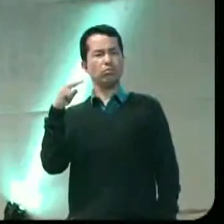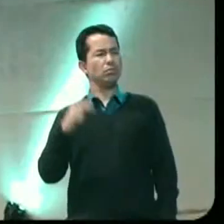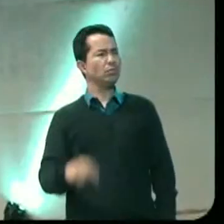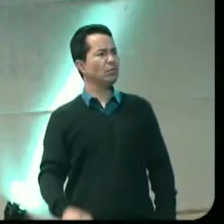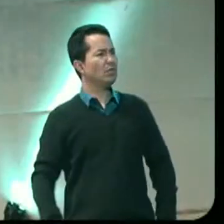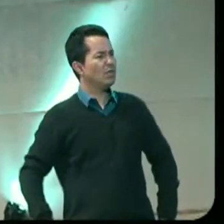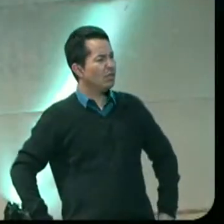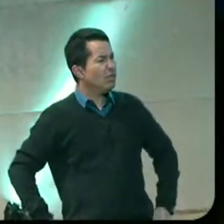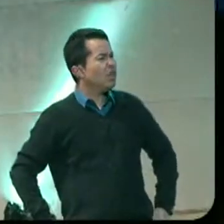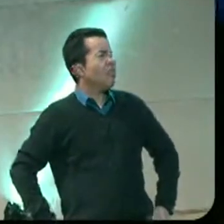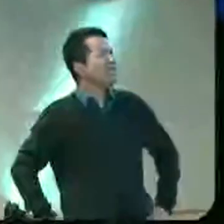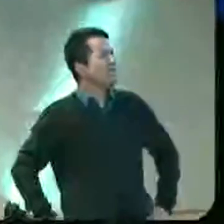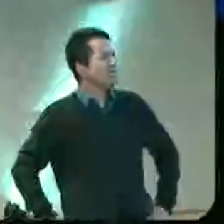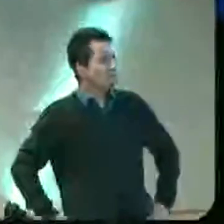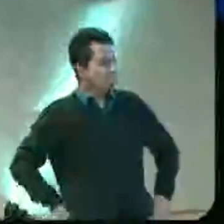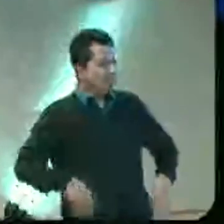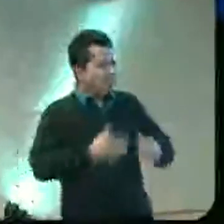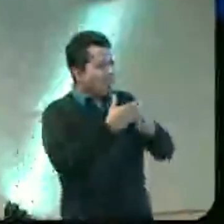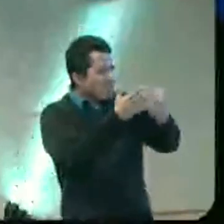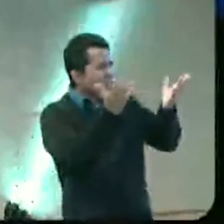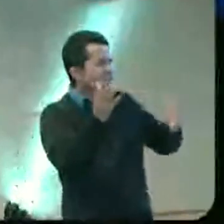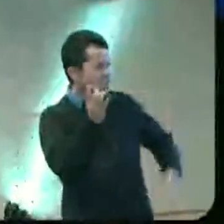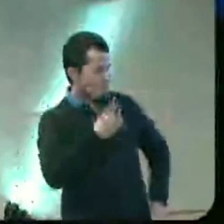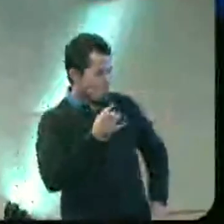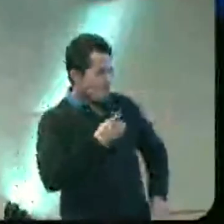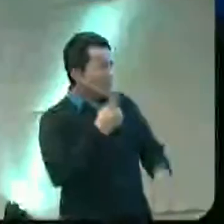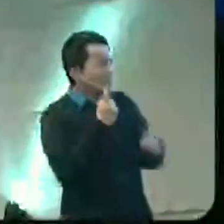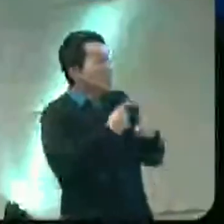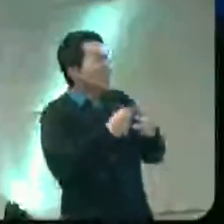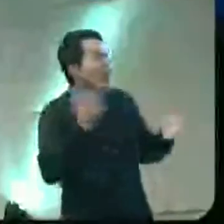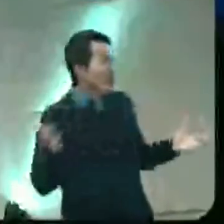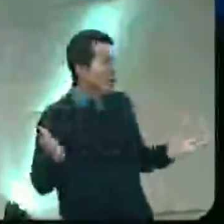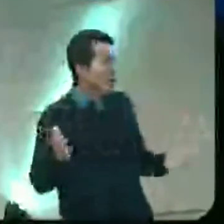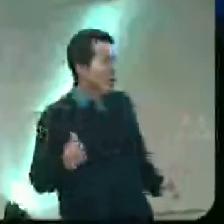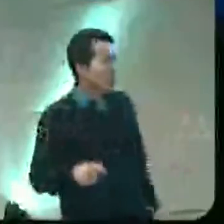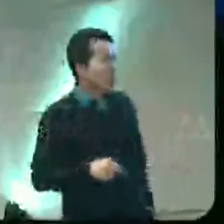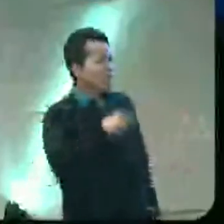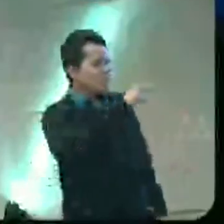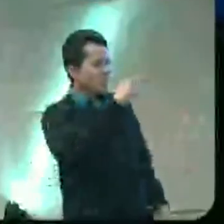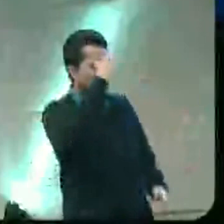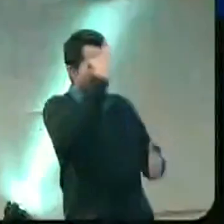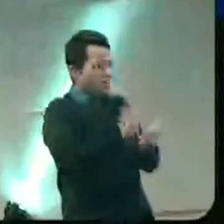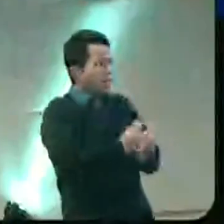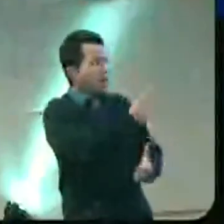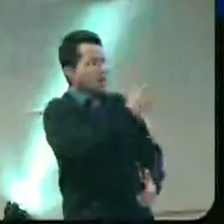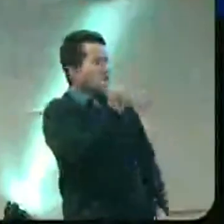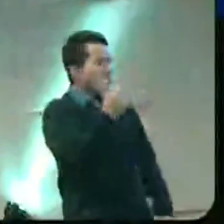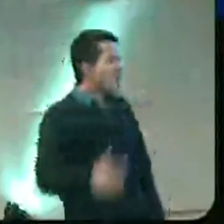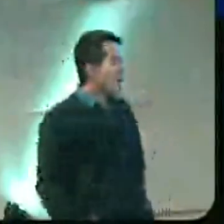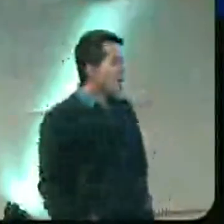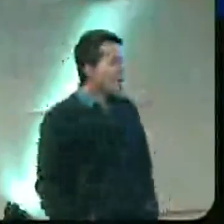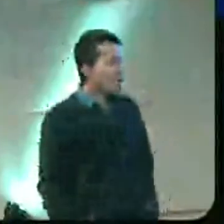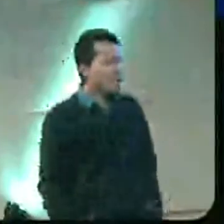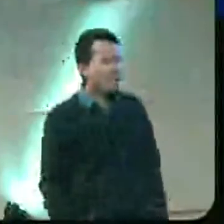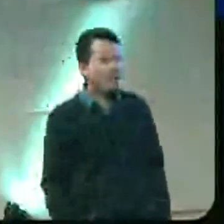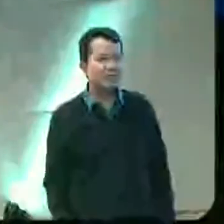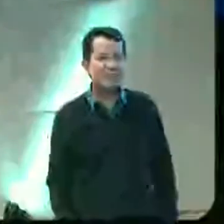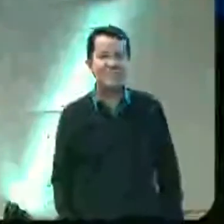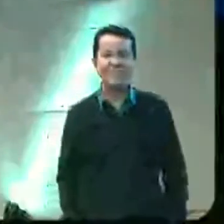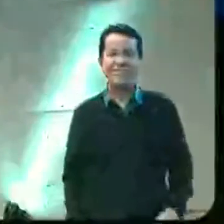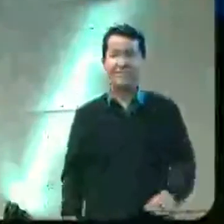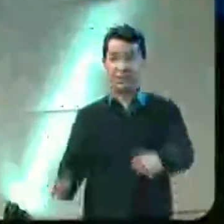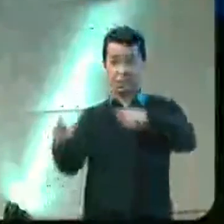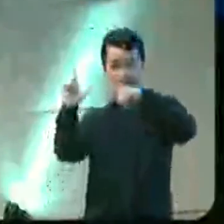olha e fala: por que vocês têm tanto medo, homens de pequena fé? Em Lucas, vai ter de